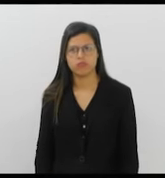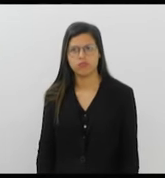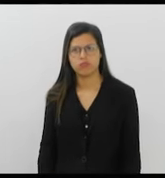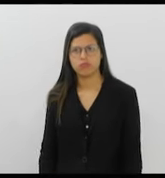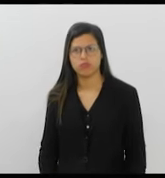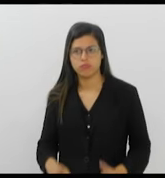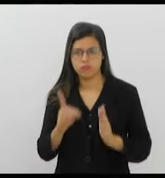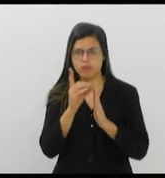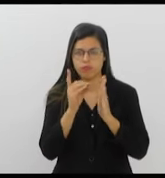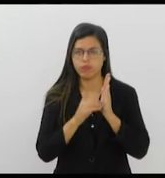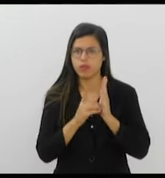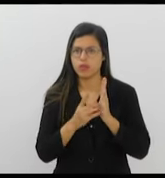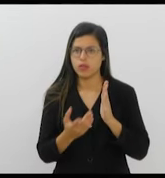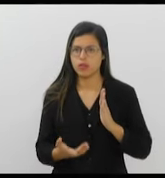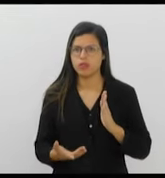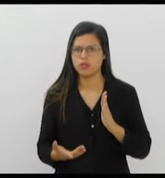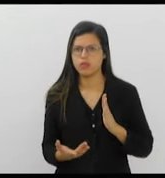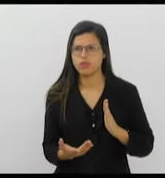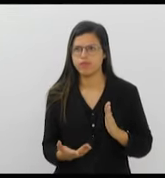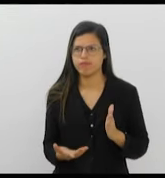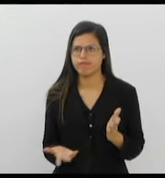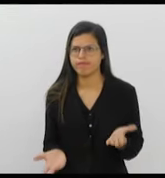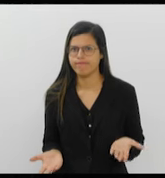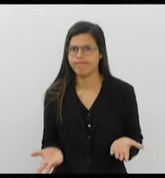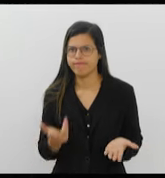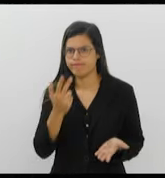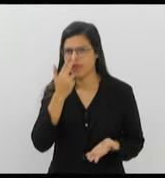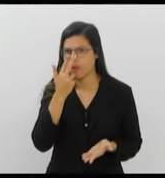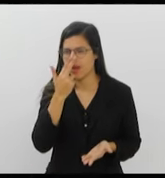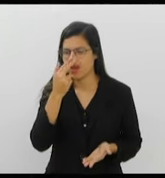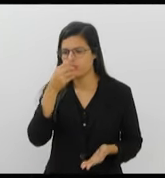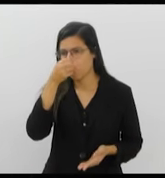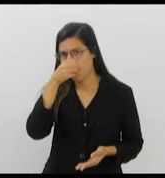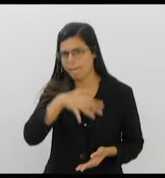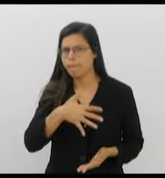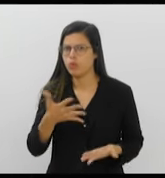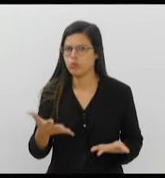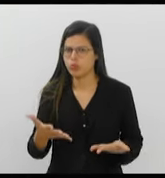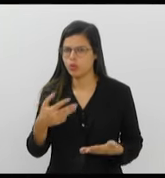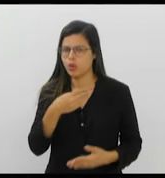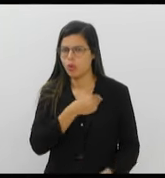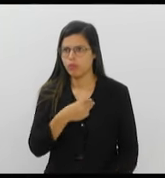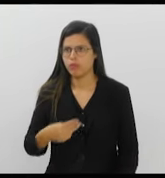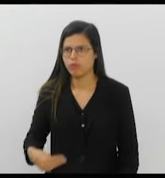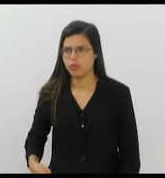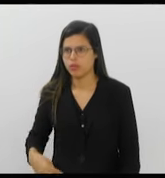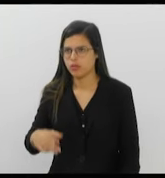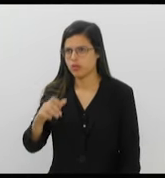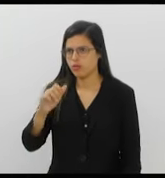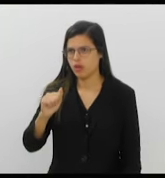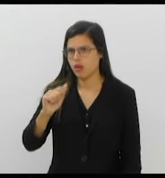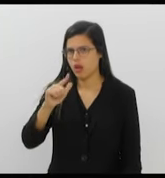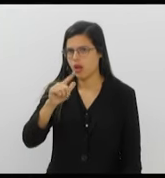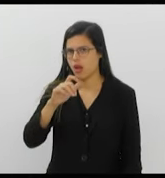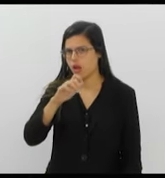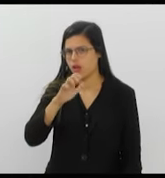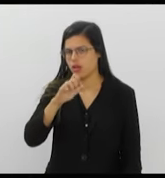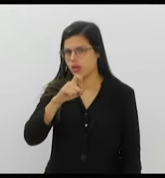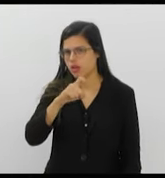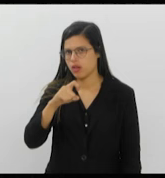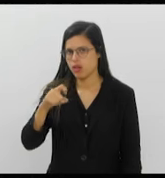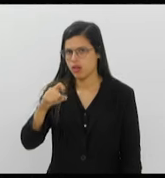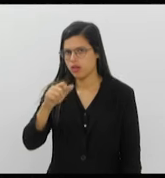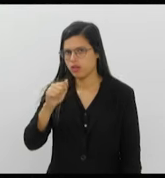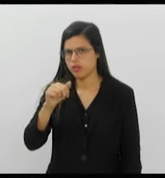É quase um insulto, no meu entendimento, ao ministro Alexandre de Moraes. Então, primeiro, quem é